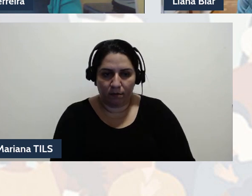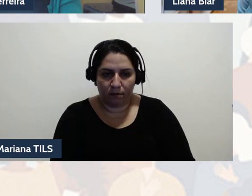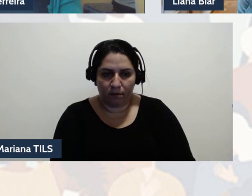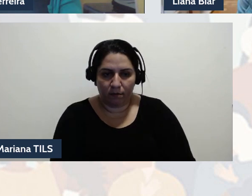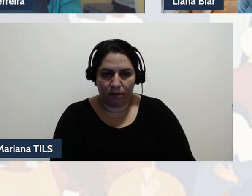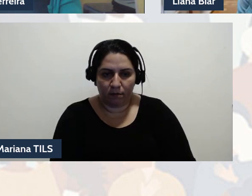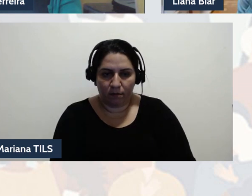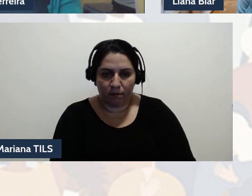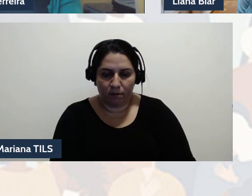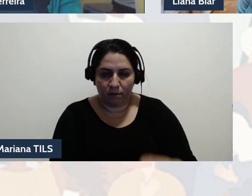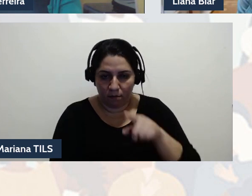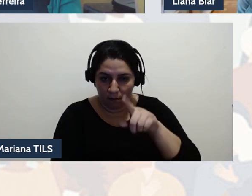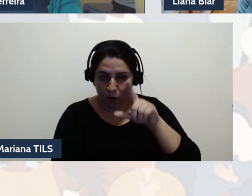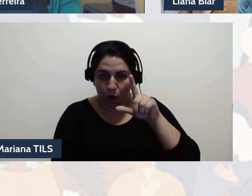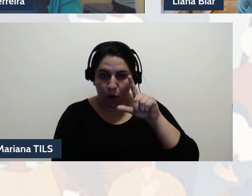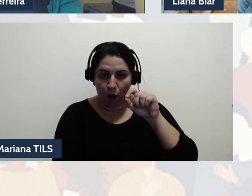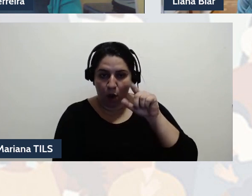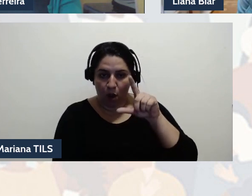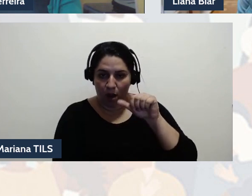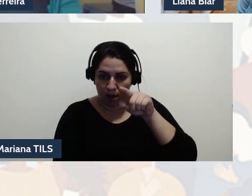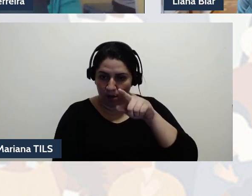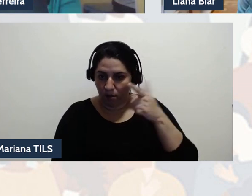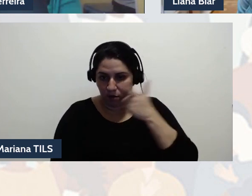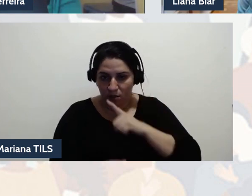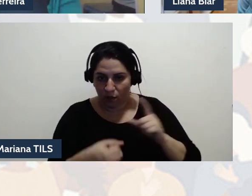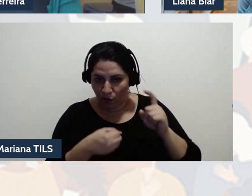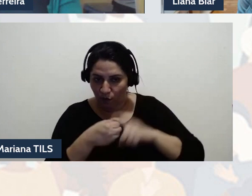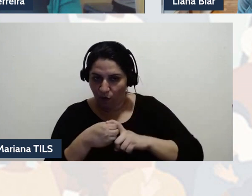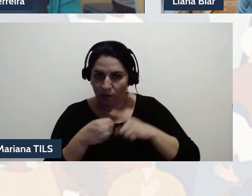Lola, você gostaria de comentar agora que você entrou?